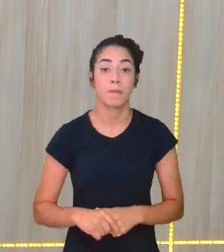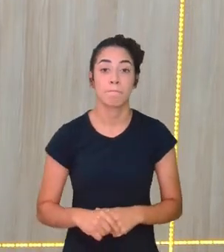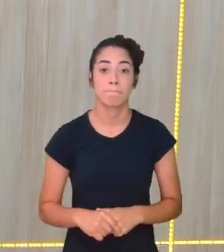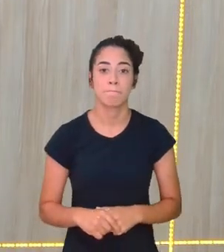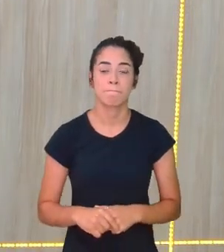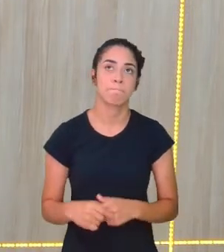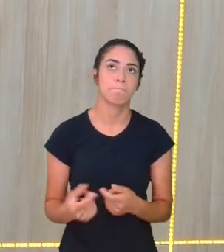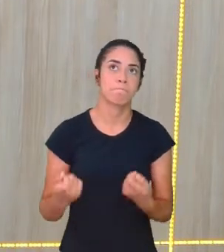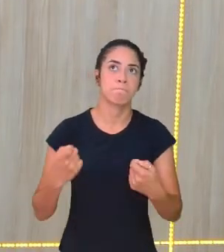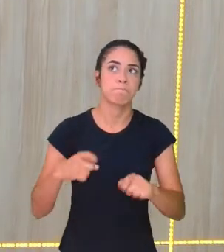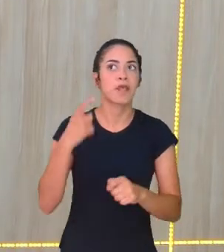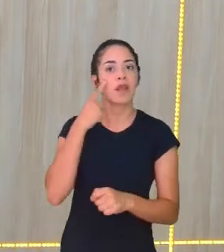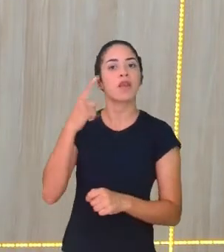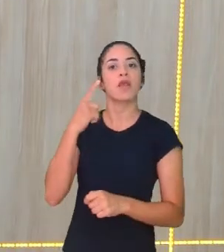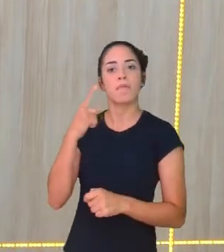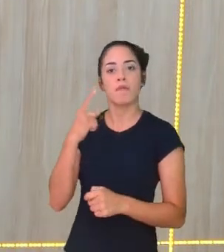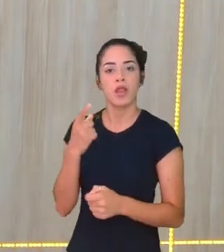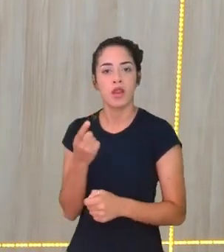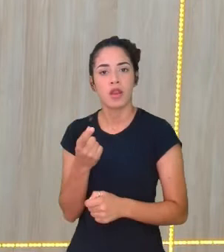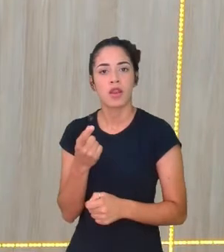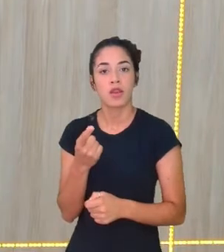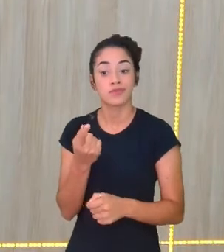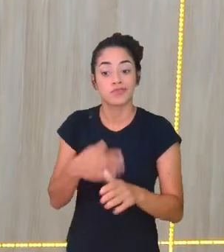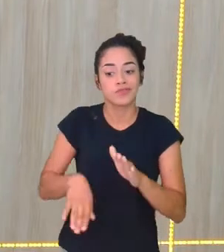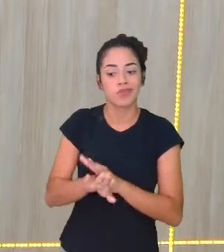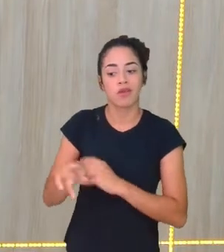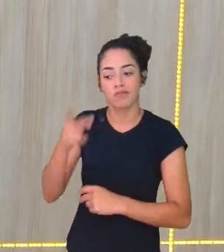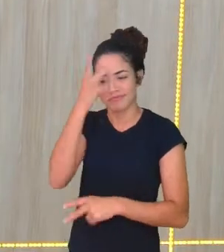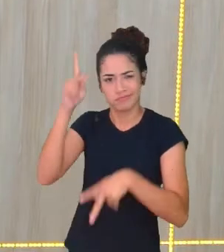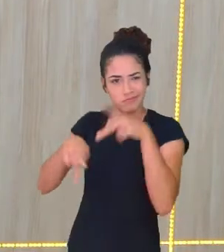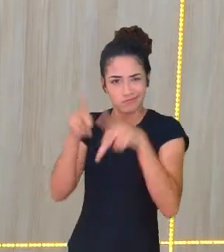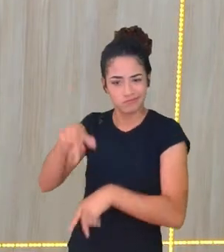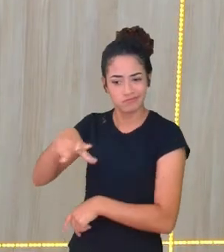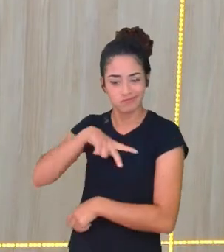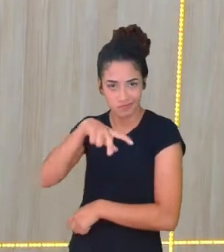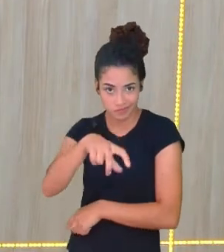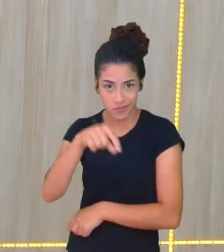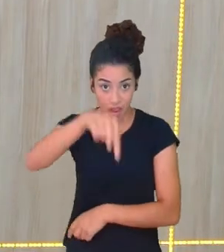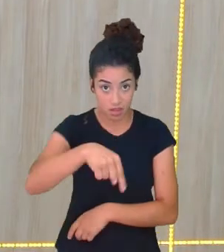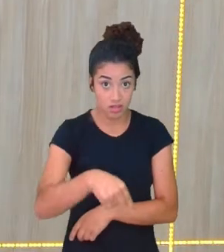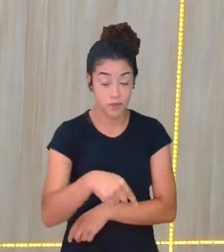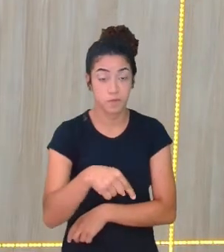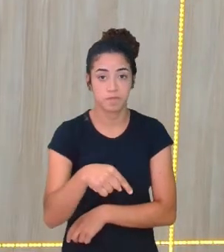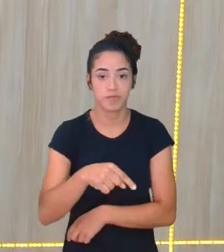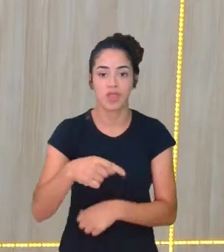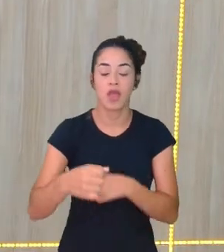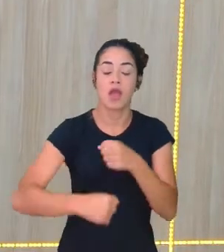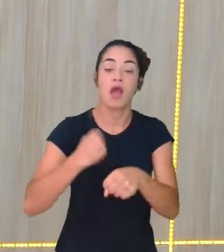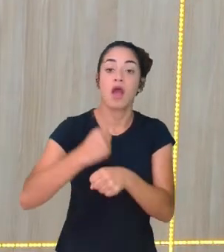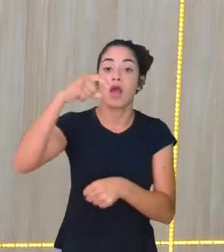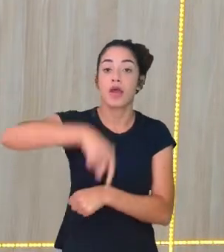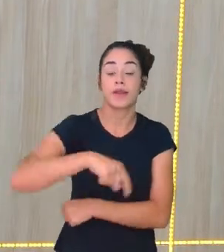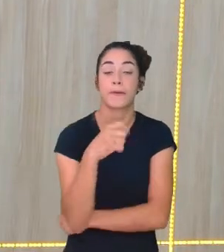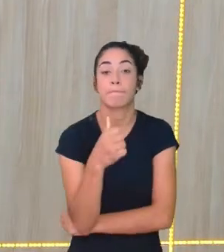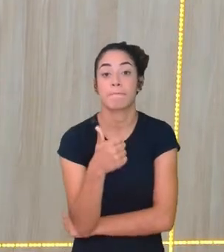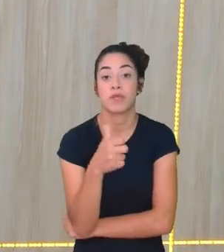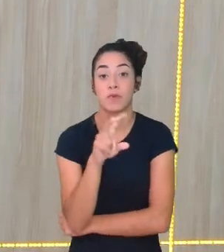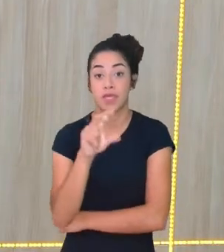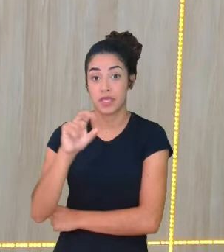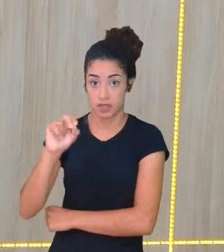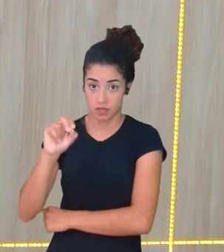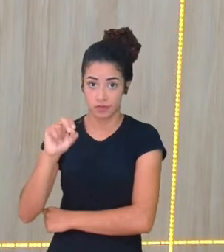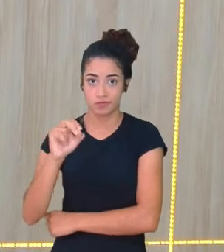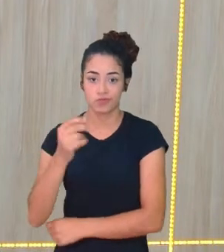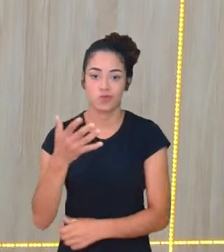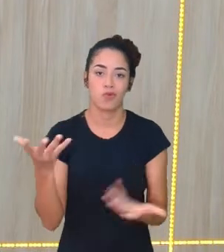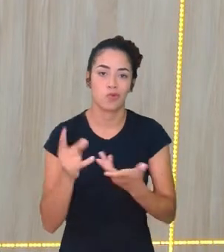levando em consideração que a chegada dos portugueses ela ocorre no ano né Nós